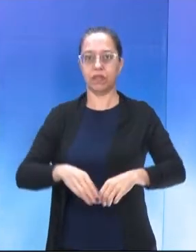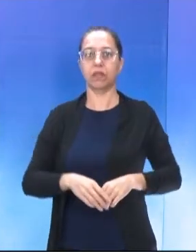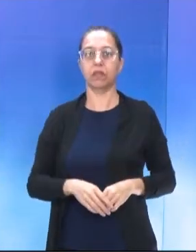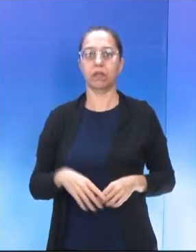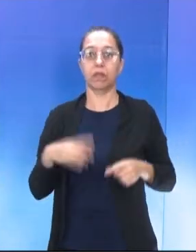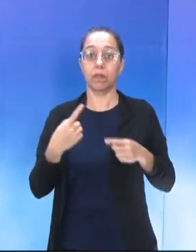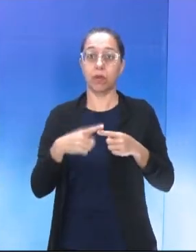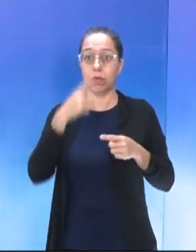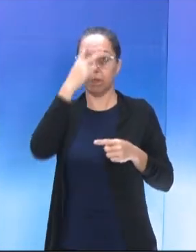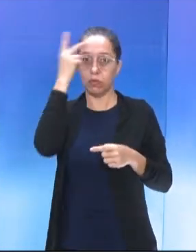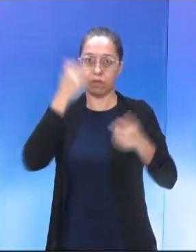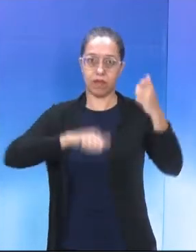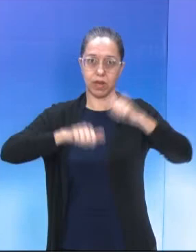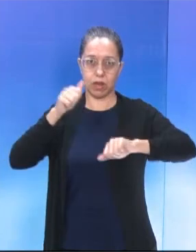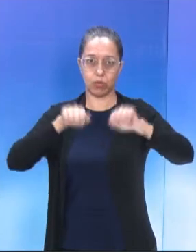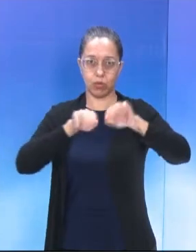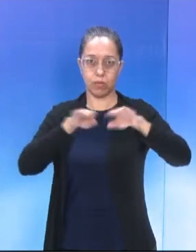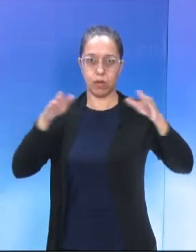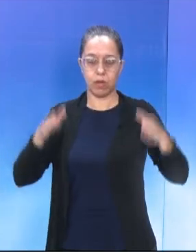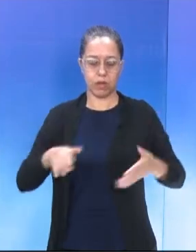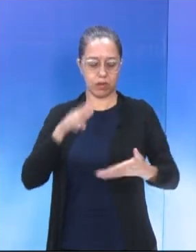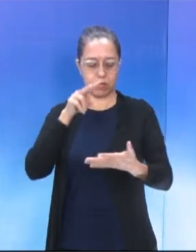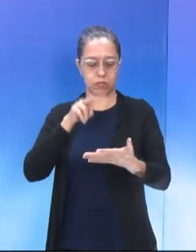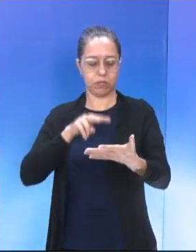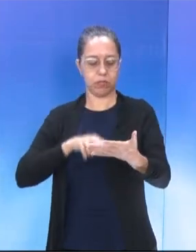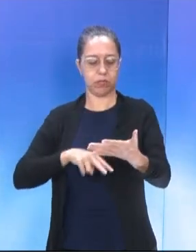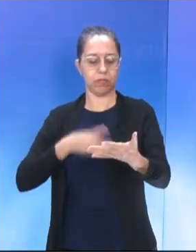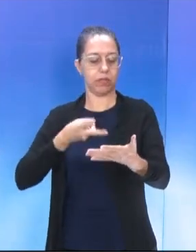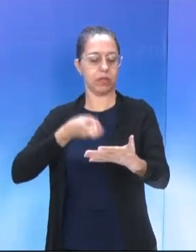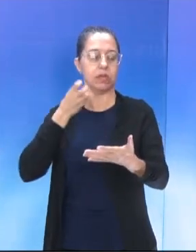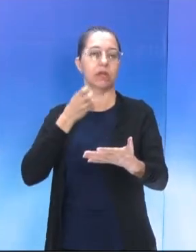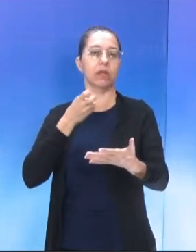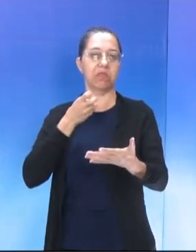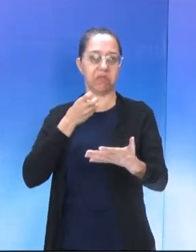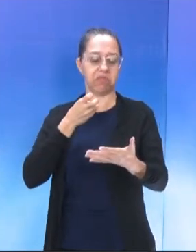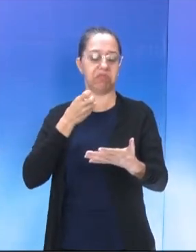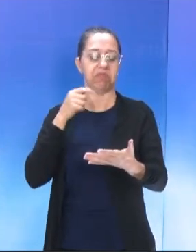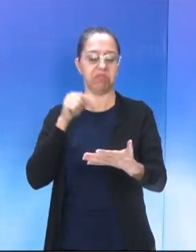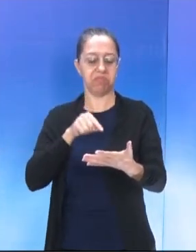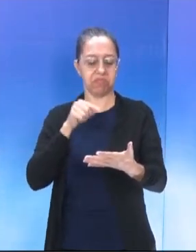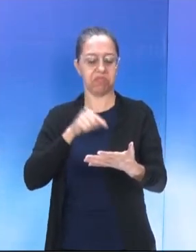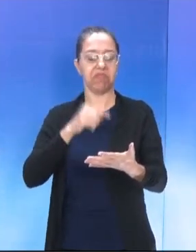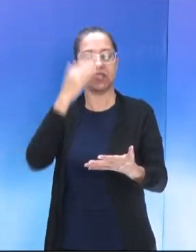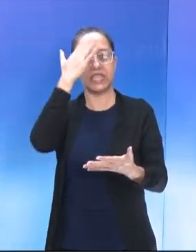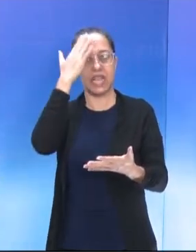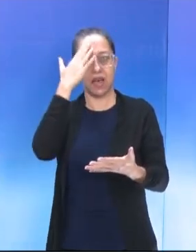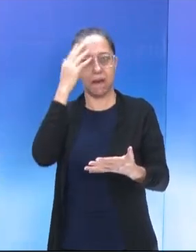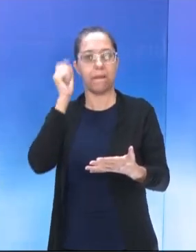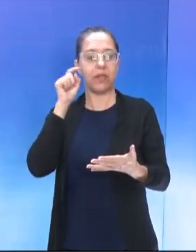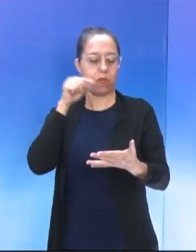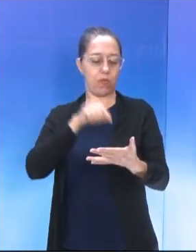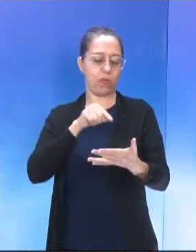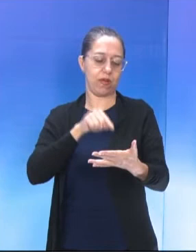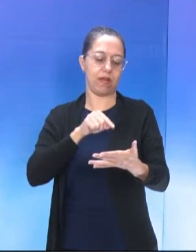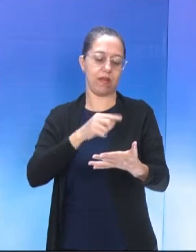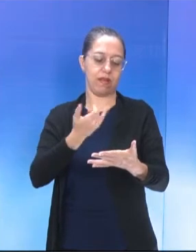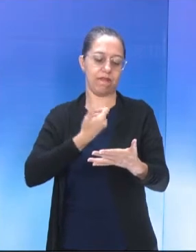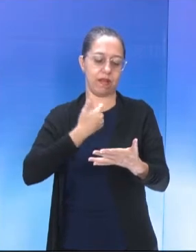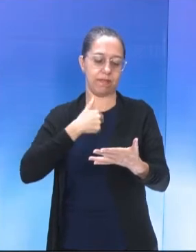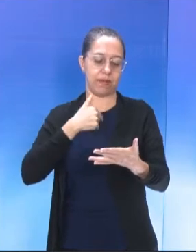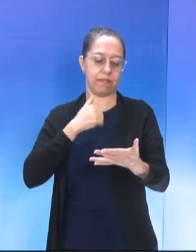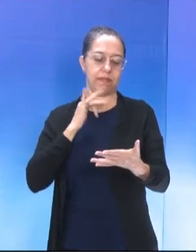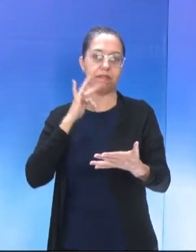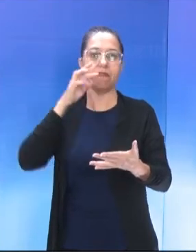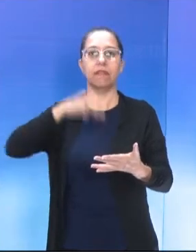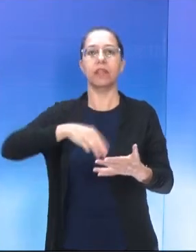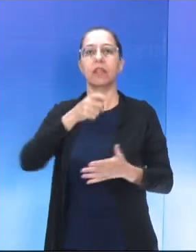estiver lendo você, para que o seu avaliador saiba, esse candidato aqui, ele tem noção, ele está me avisando que está terminando o texto. Então,